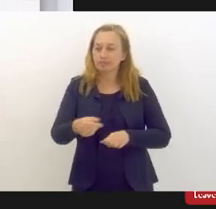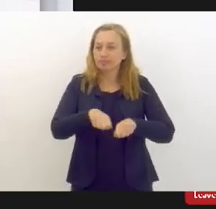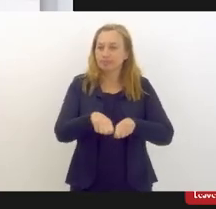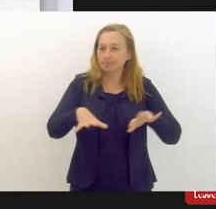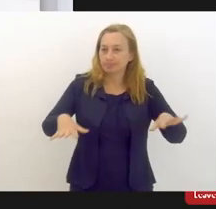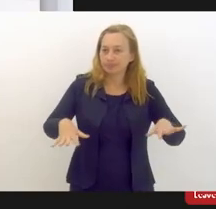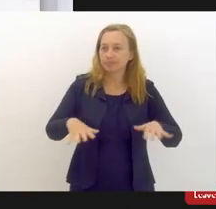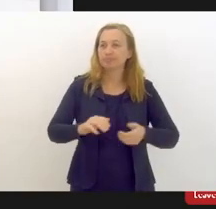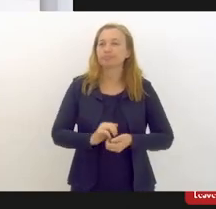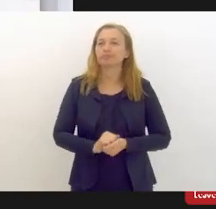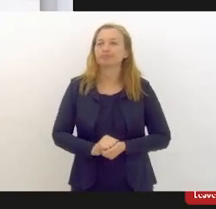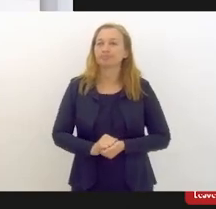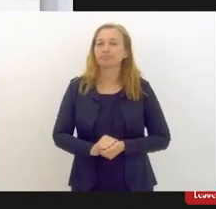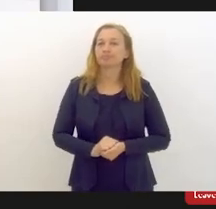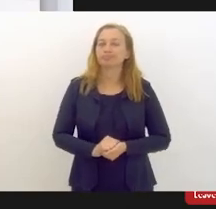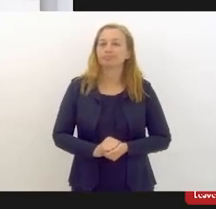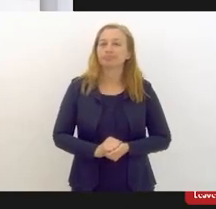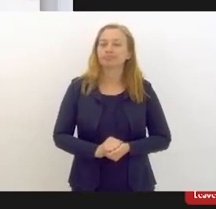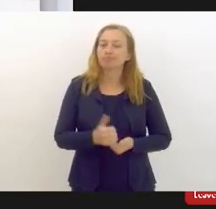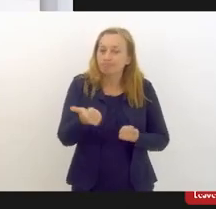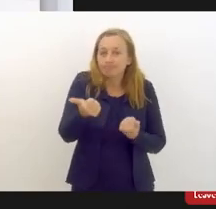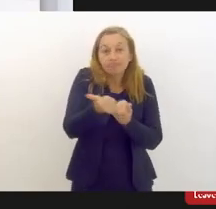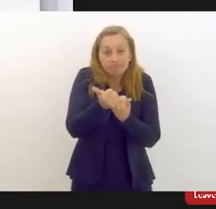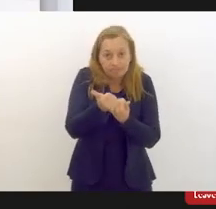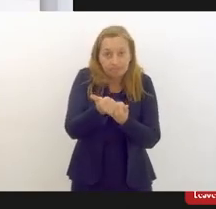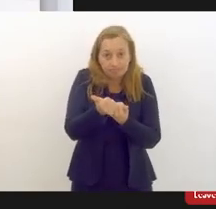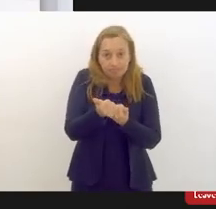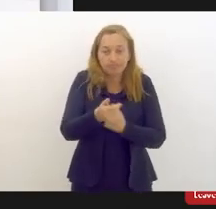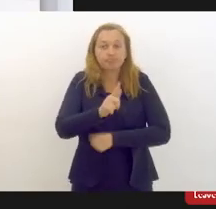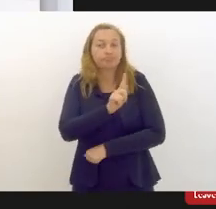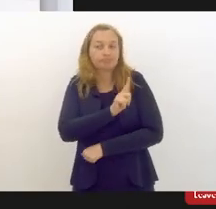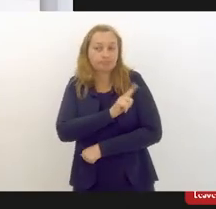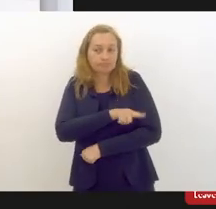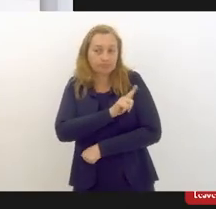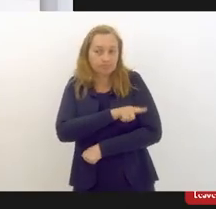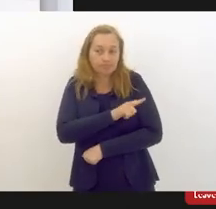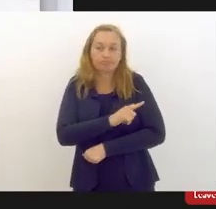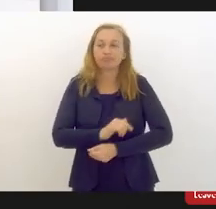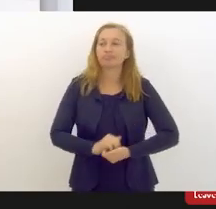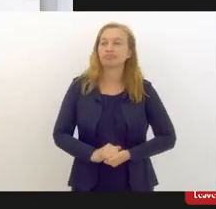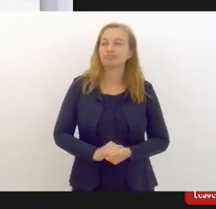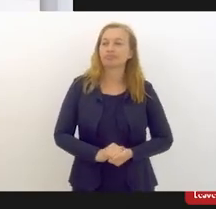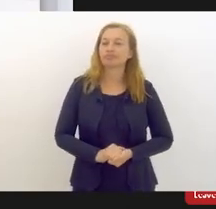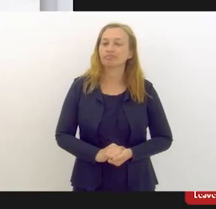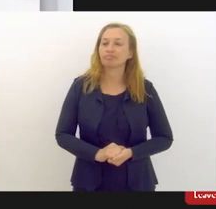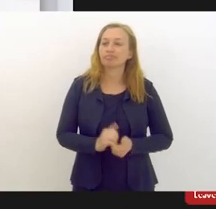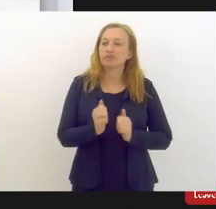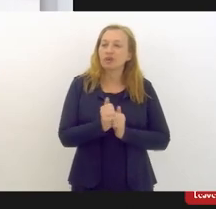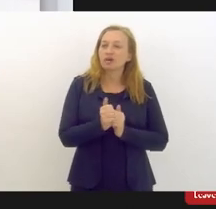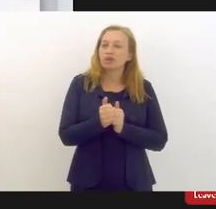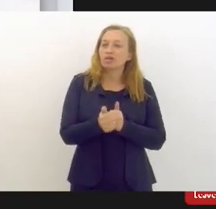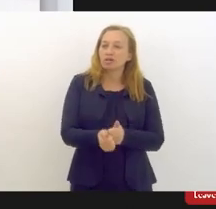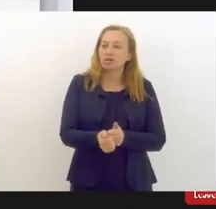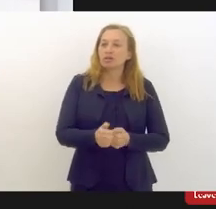trouxe muito apoio dos gestores na condução